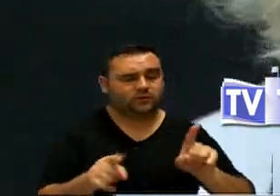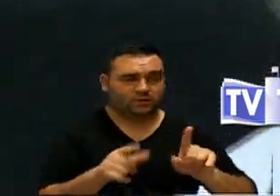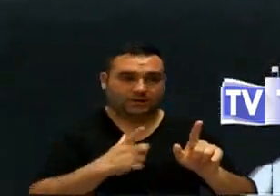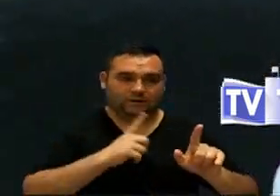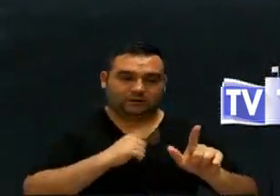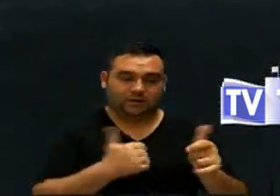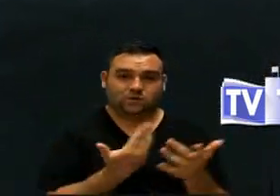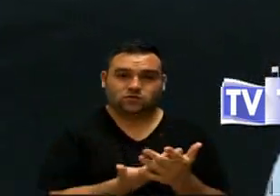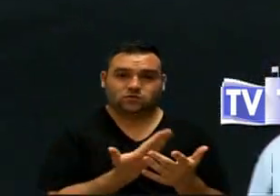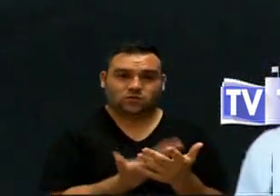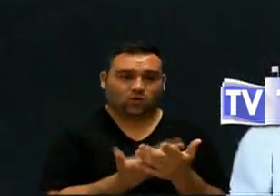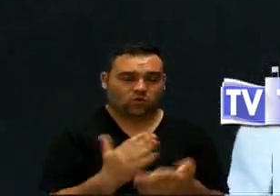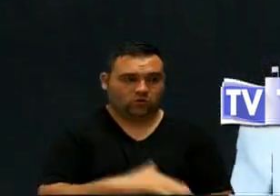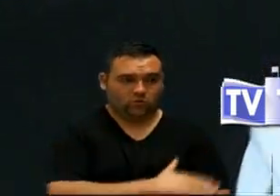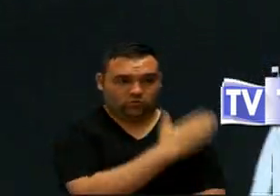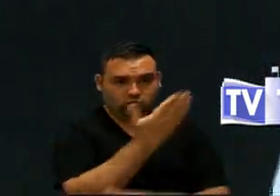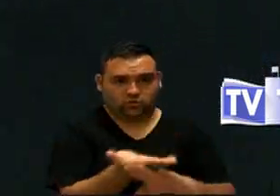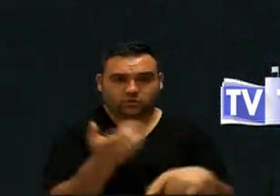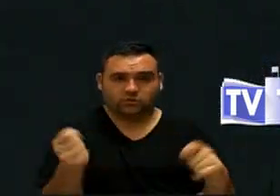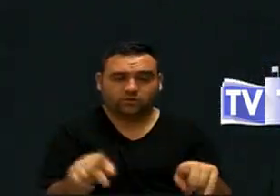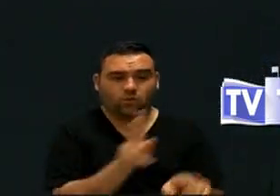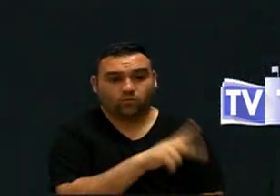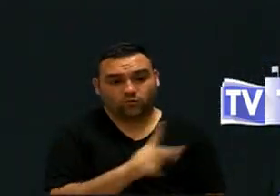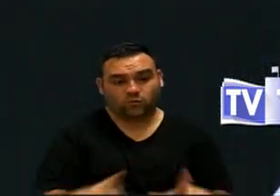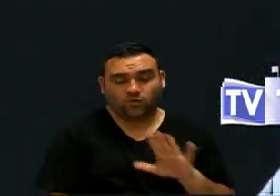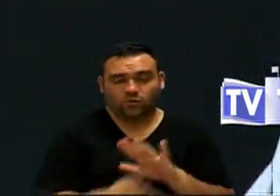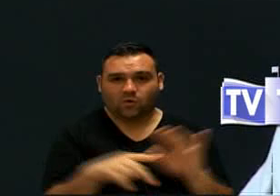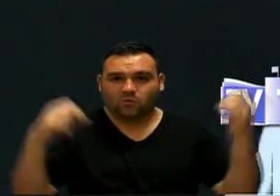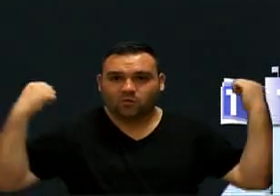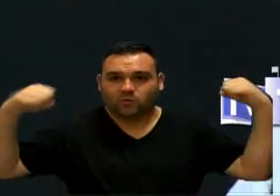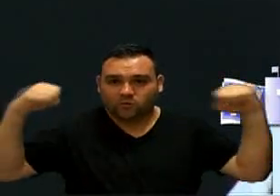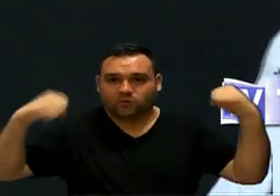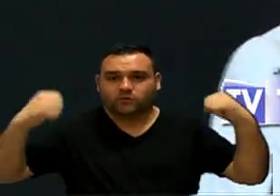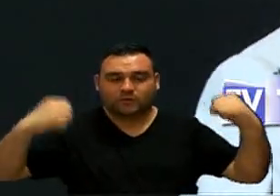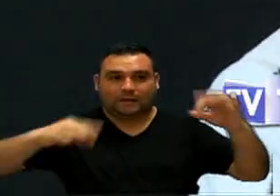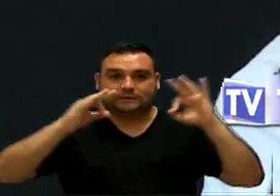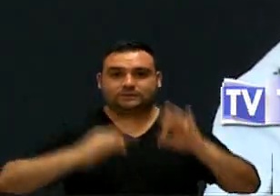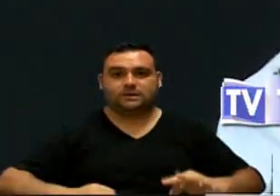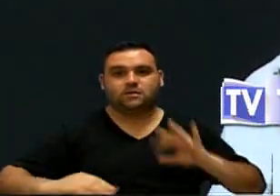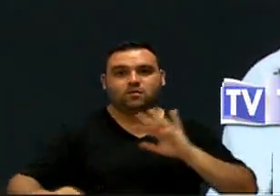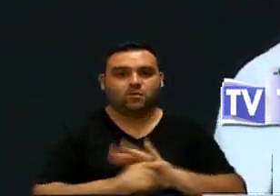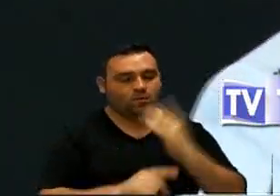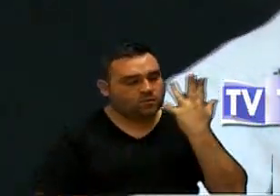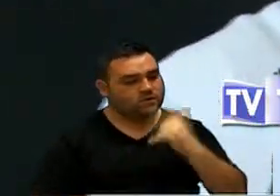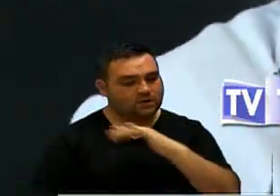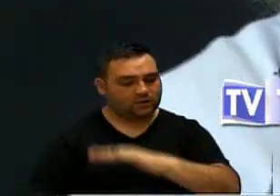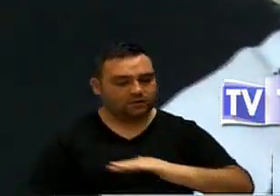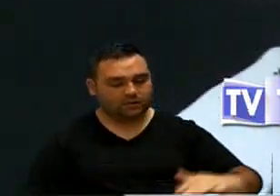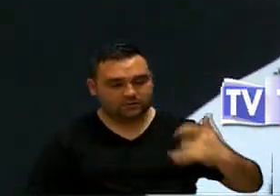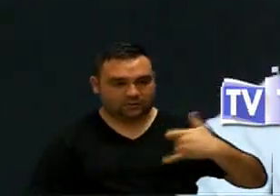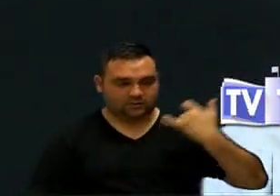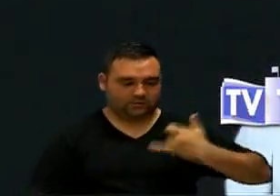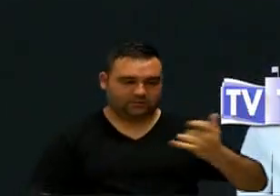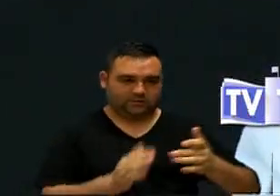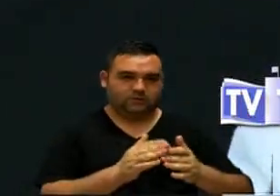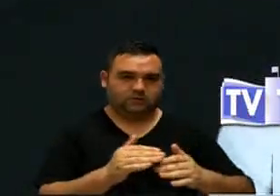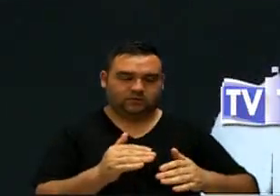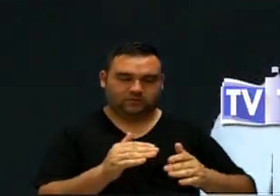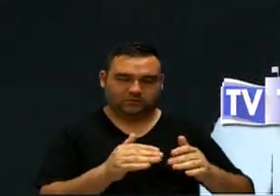a escola de tempo integral, tivéssemos um professor de educação física específico para as crianças nessa faixa de